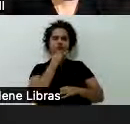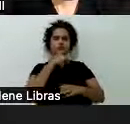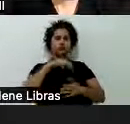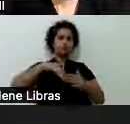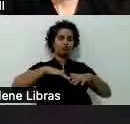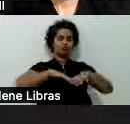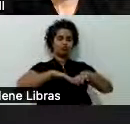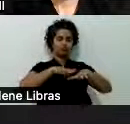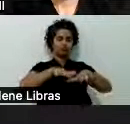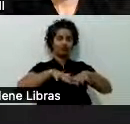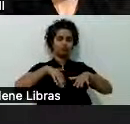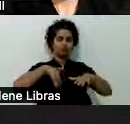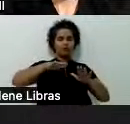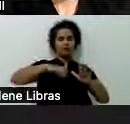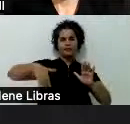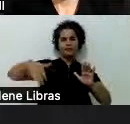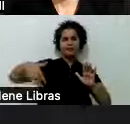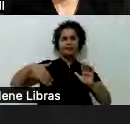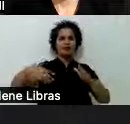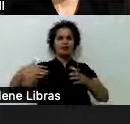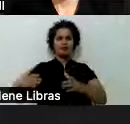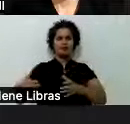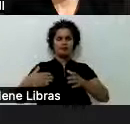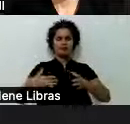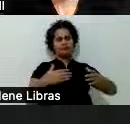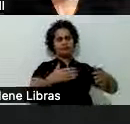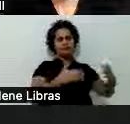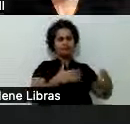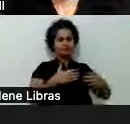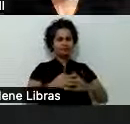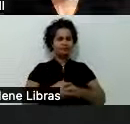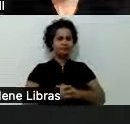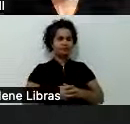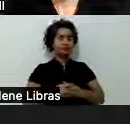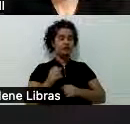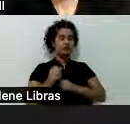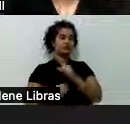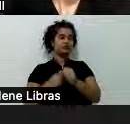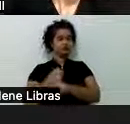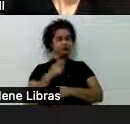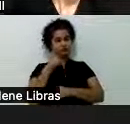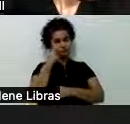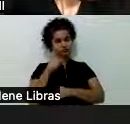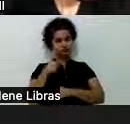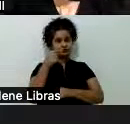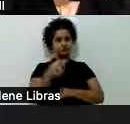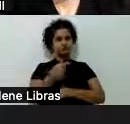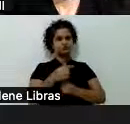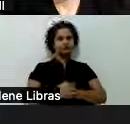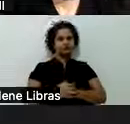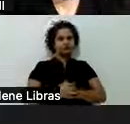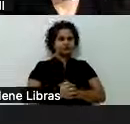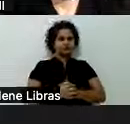chão, mobiliário removível, vaso de planta, etc. Alguns anos depois, em função dos